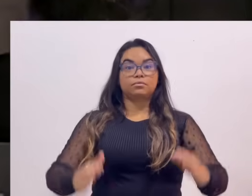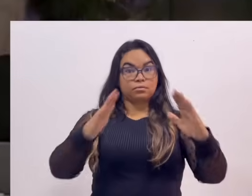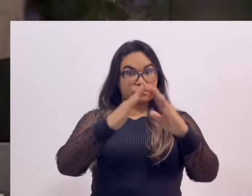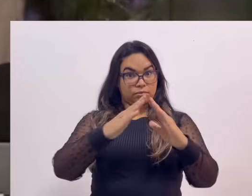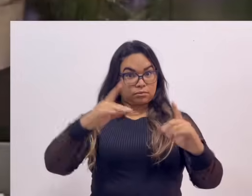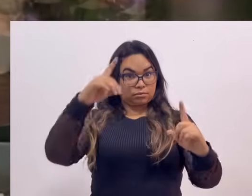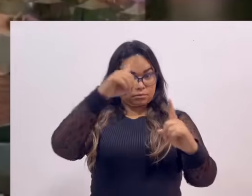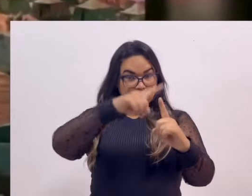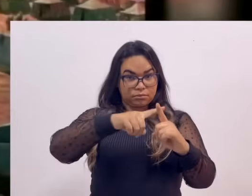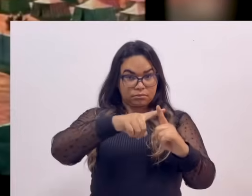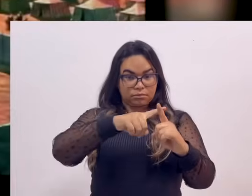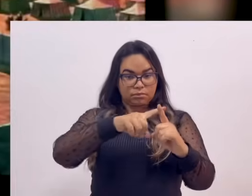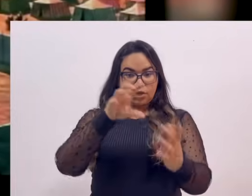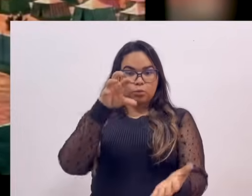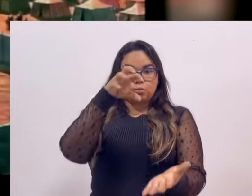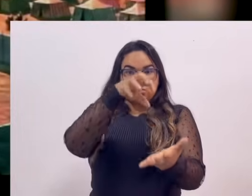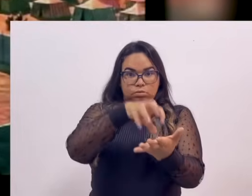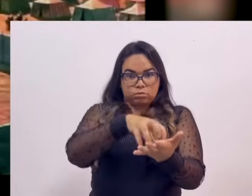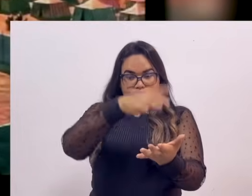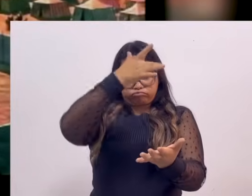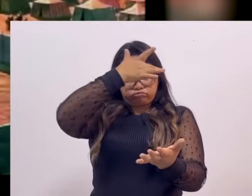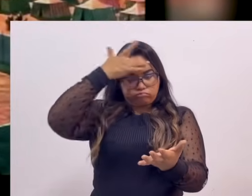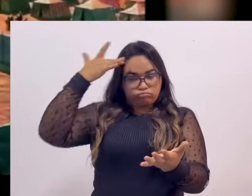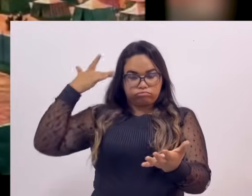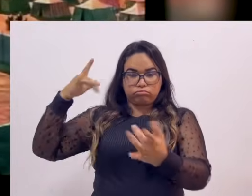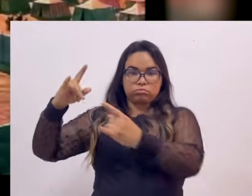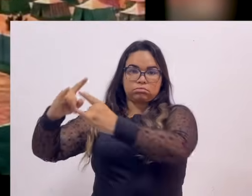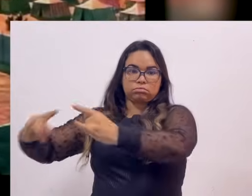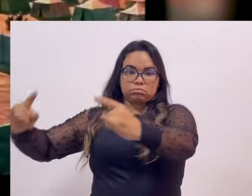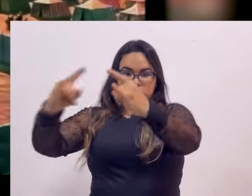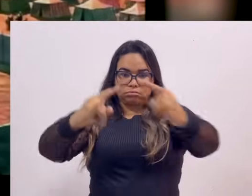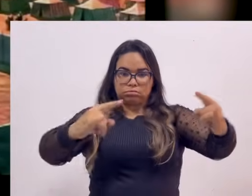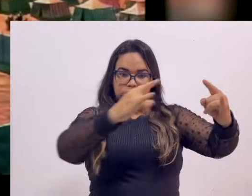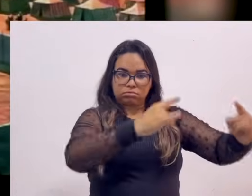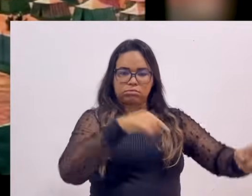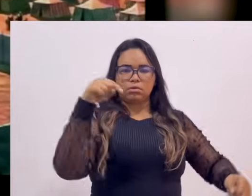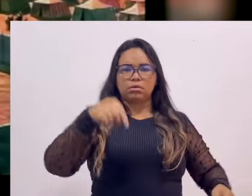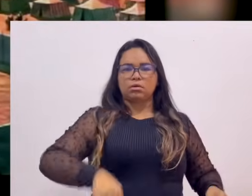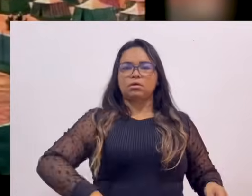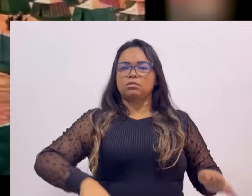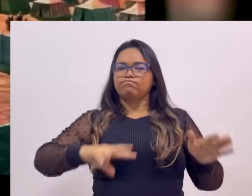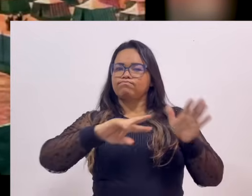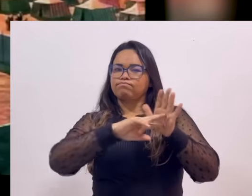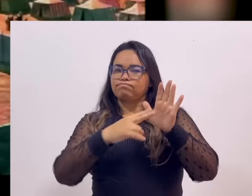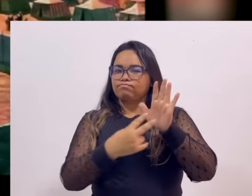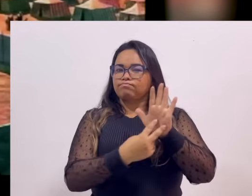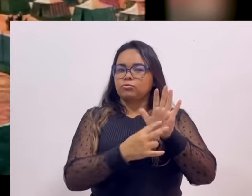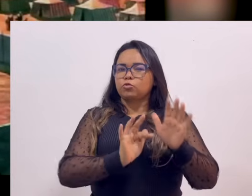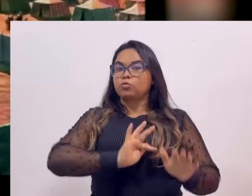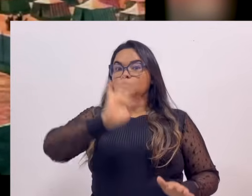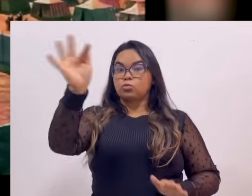Assim, o tabernáculo colocado no meio do povo representava o ministério de Jesus Cristo. Agora,